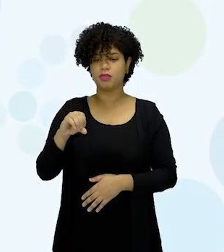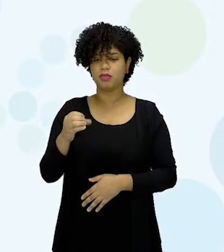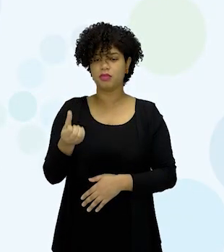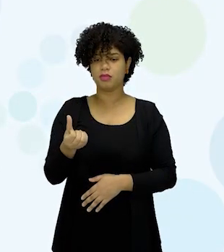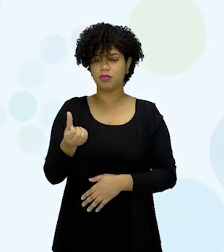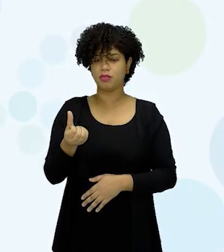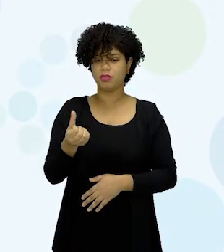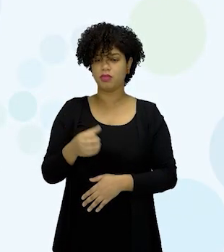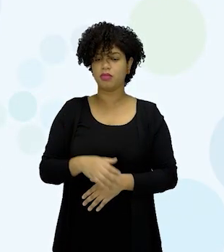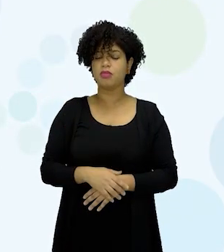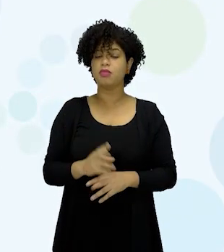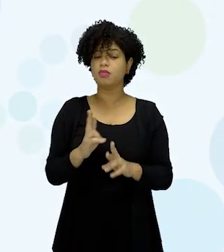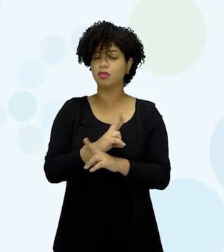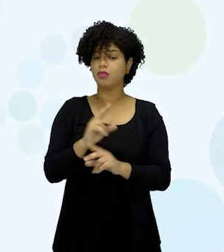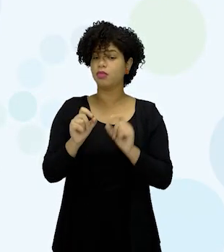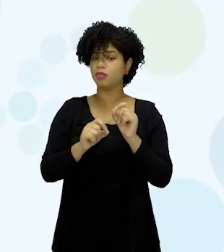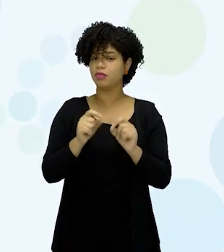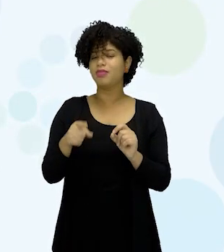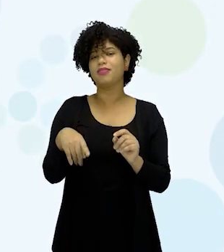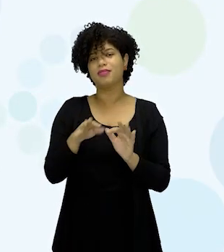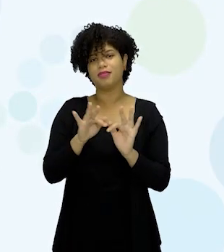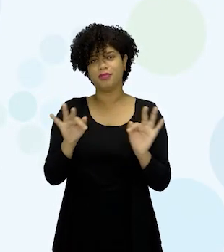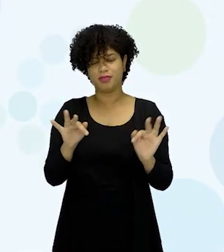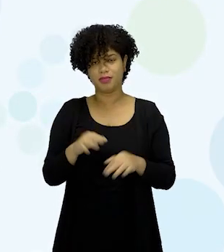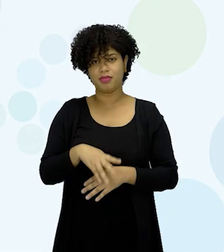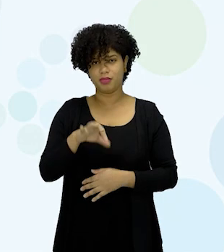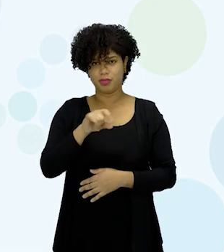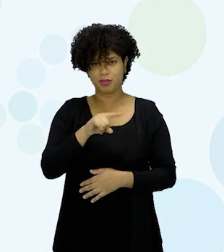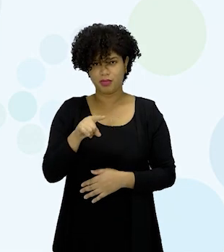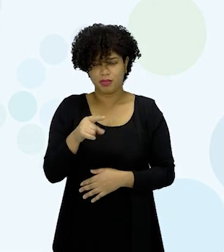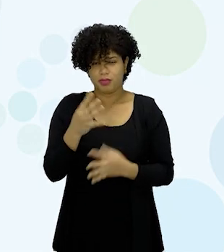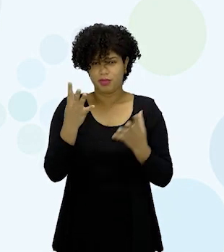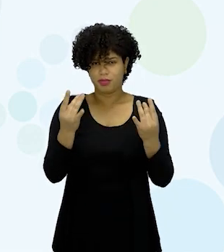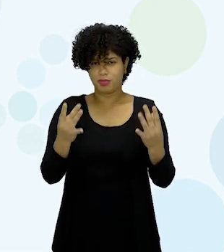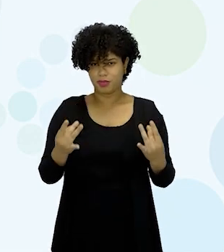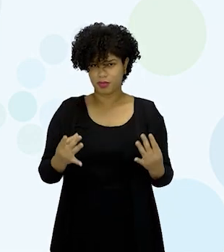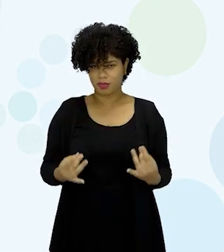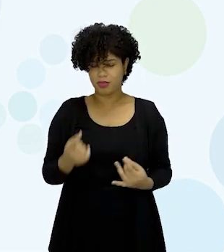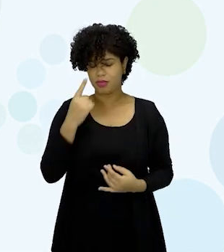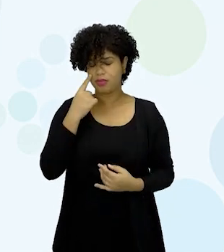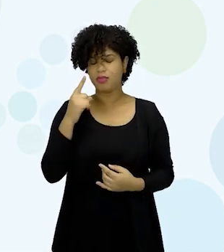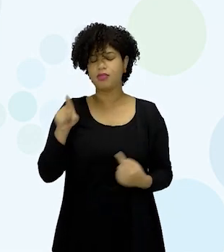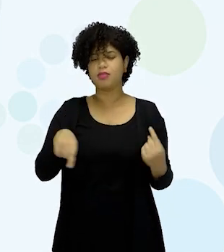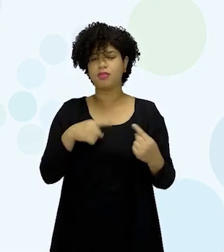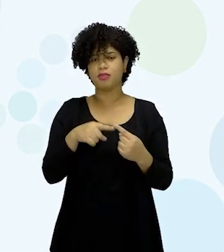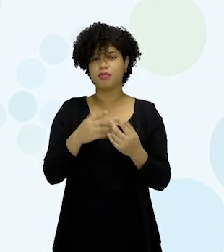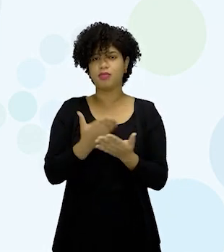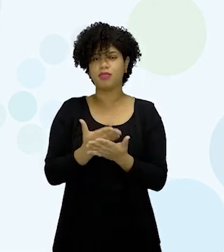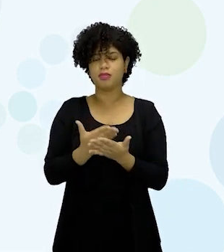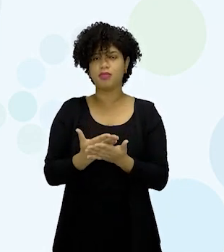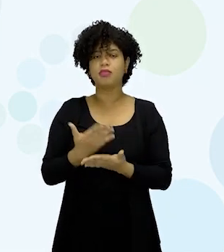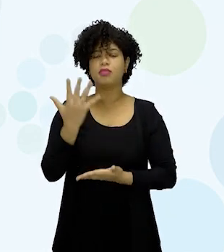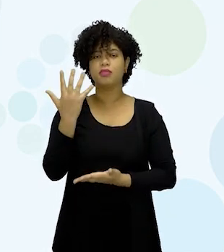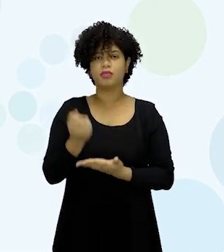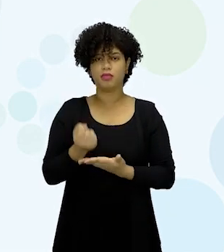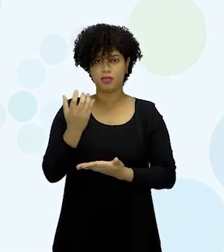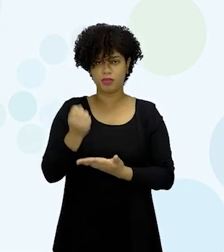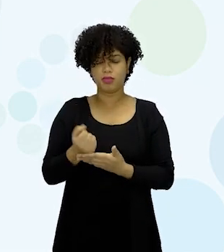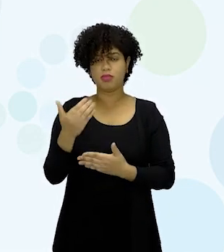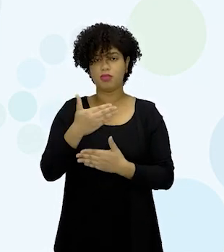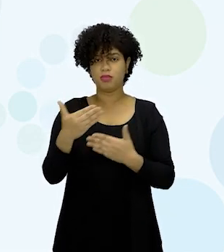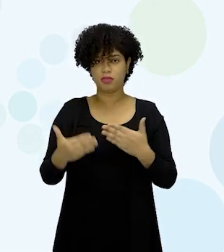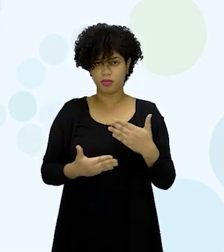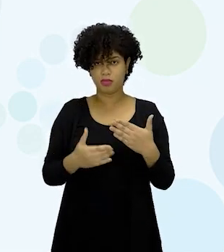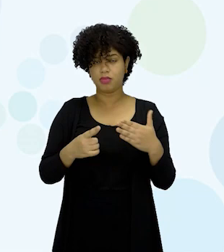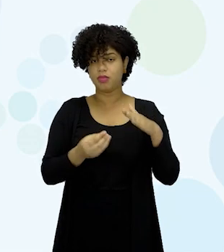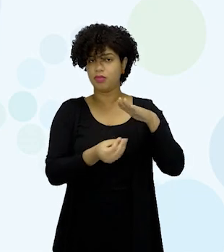EF09MA06, que tem tudo a ver com função. Lembrando, professor, se você quiser a descrição da habilidade, os objetivos da aula, baixe o PPT lá no repositório, que lá